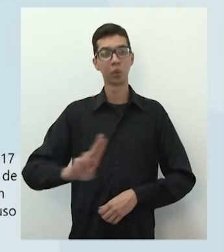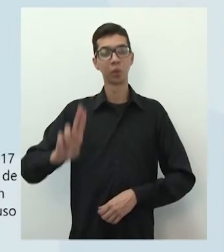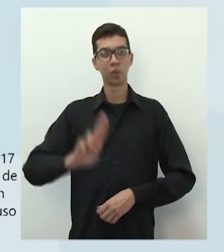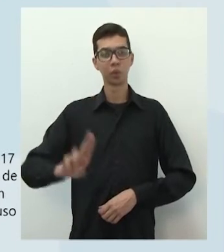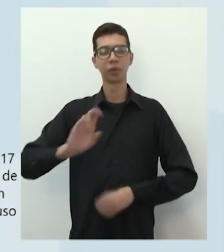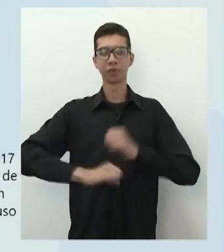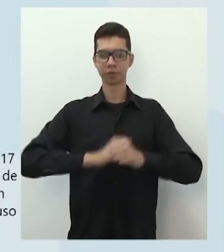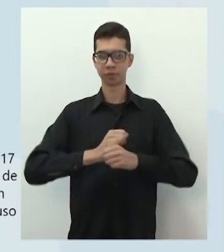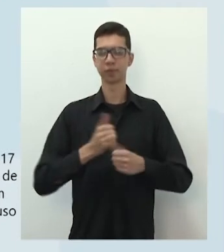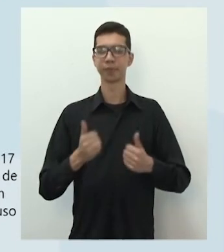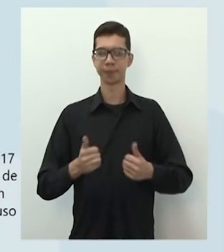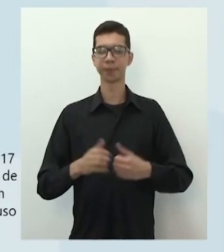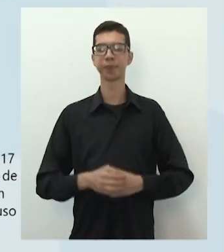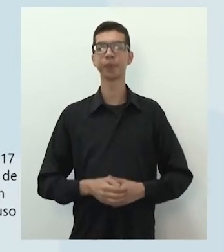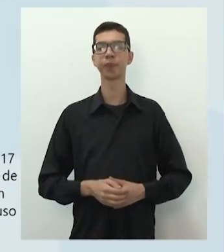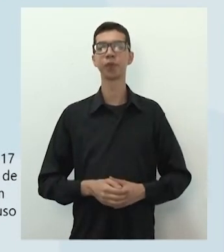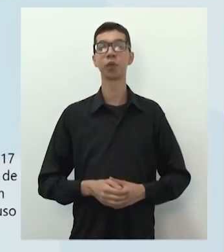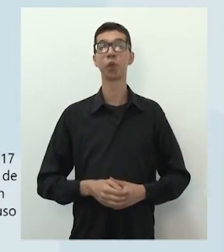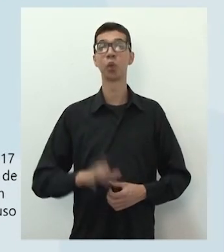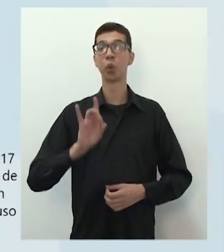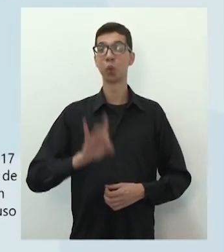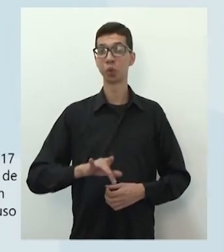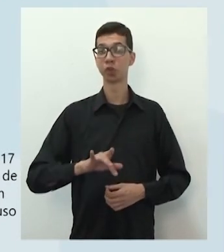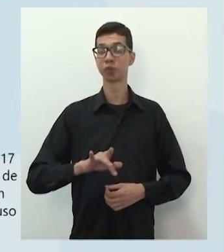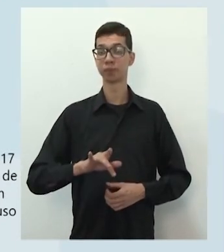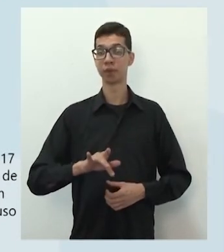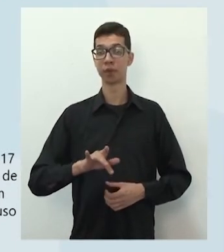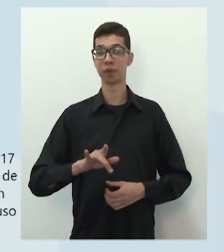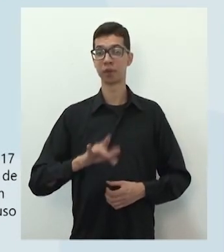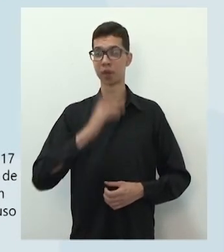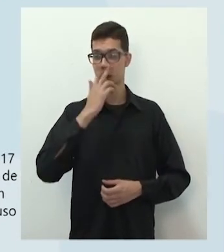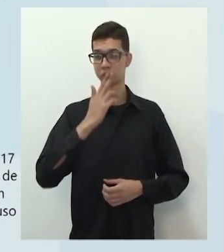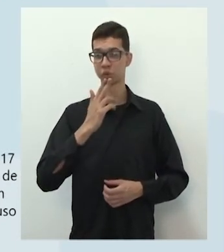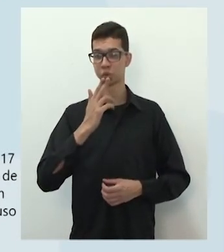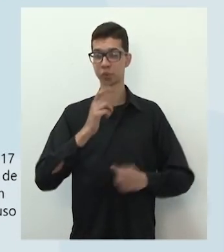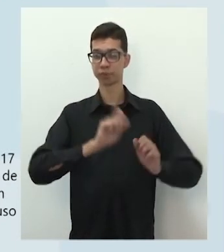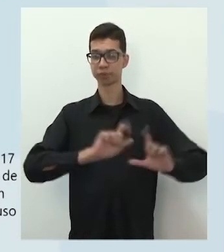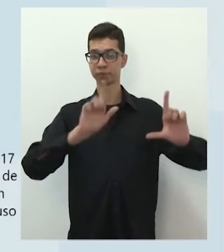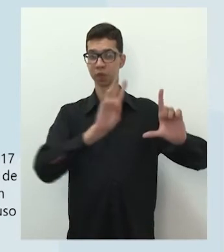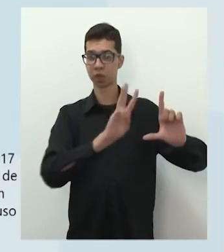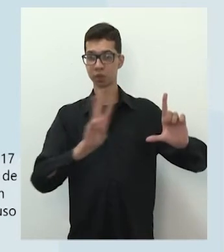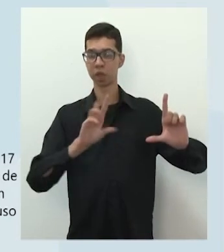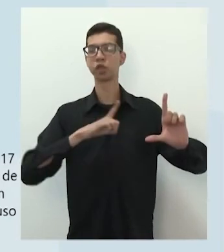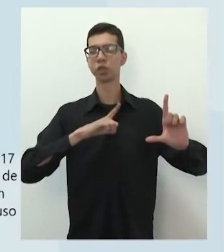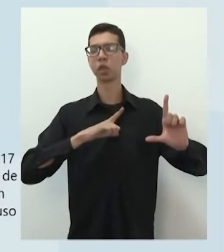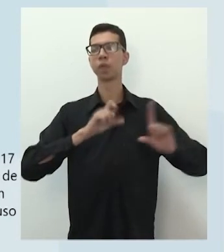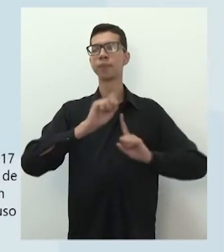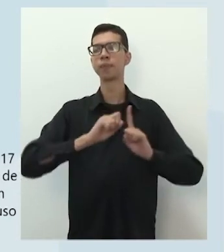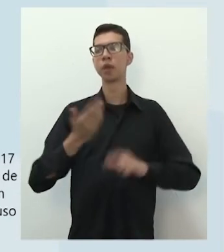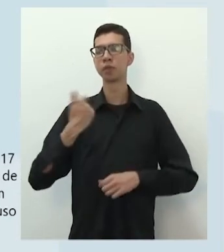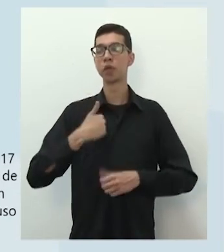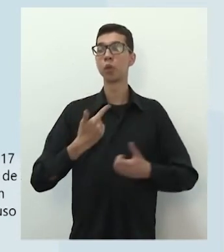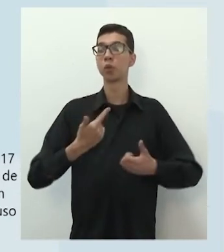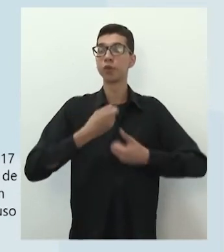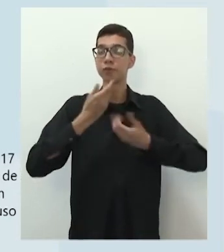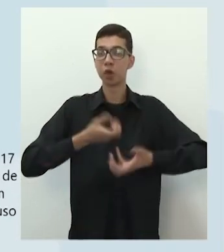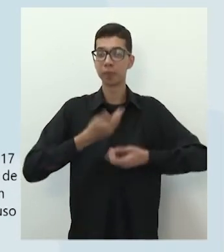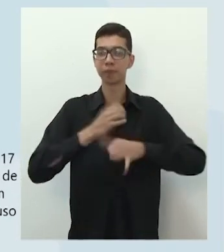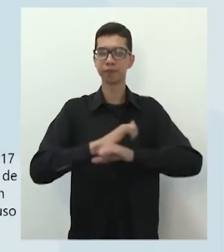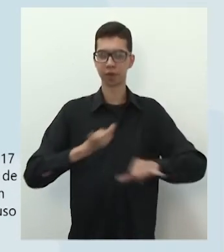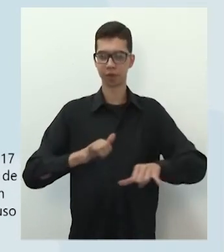está. Projeta para mim, por favor. É esse, que é o chamado TIC Kids Online. O TIC Kids Online é o trabalho hoje mais sério que